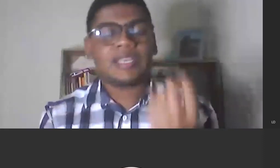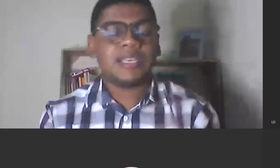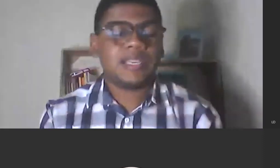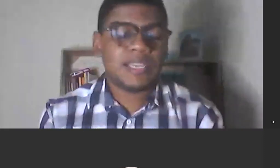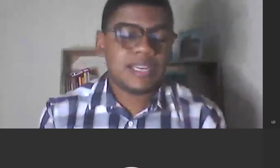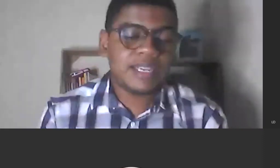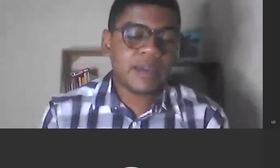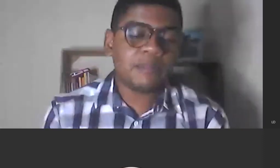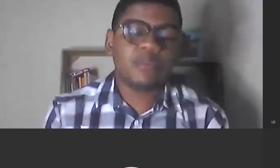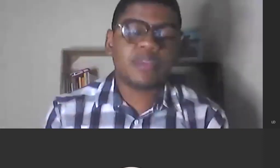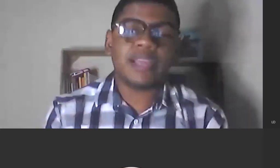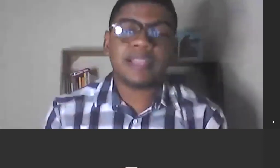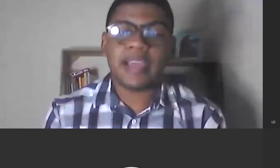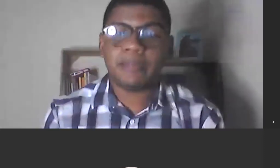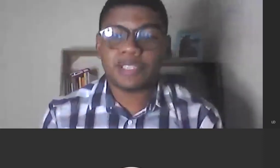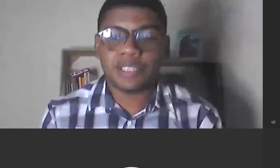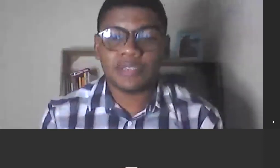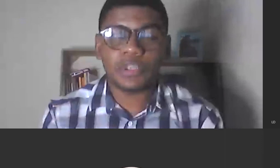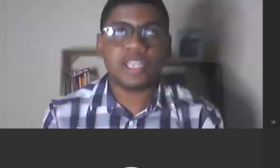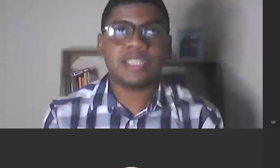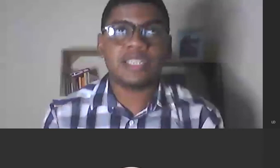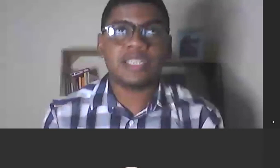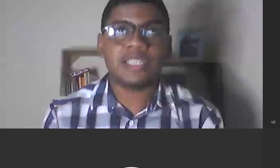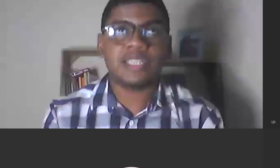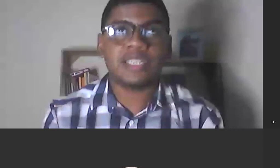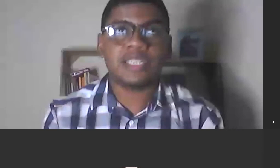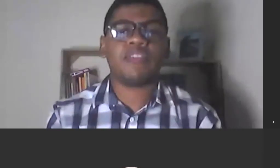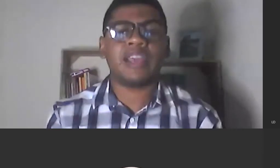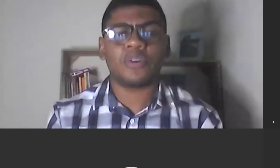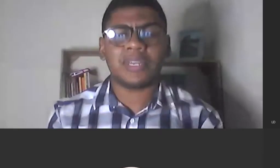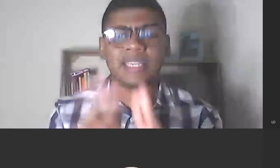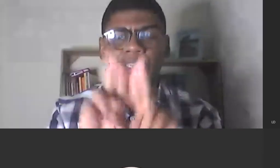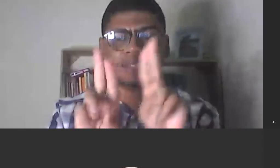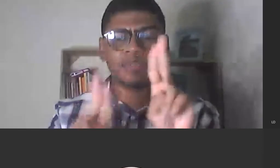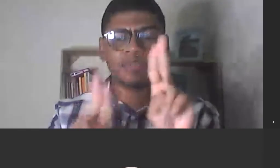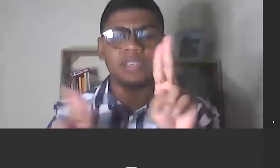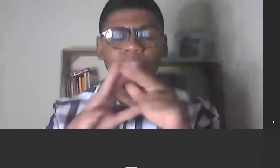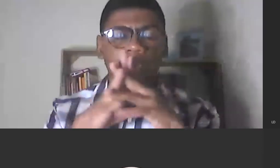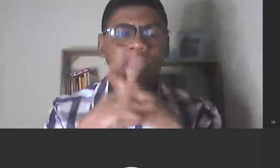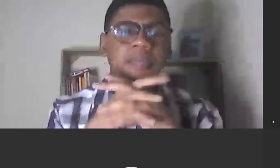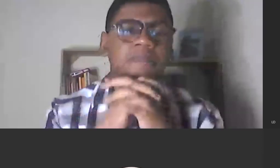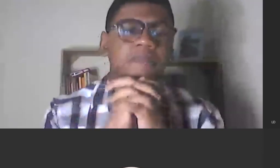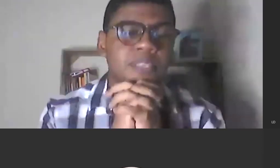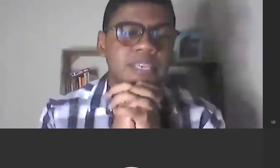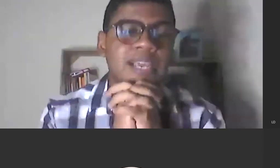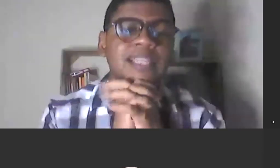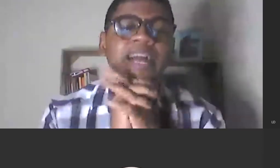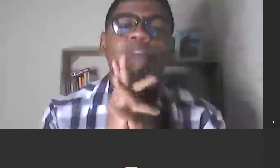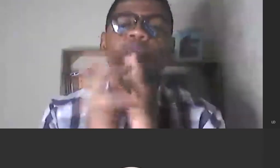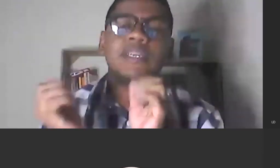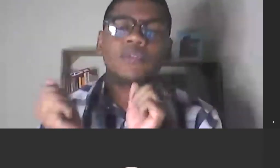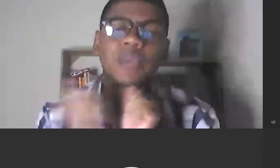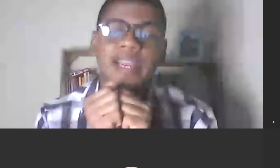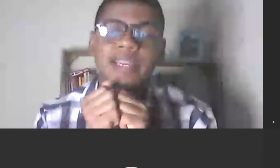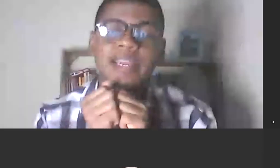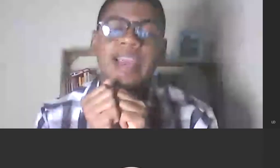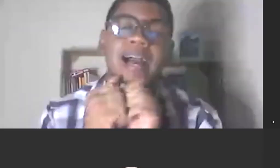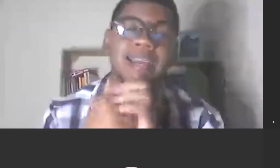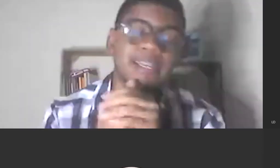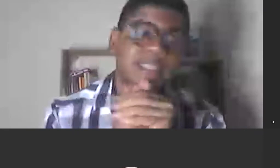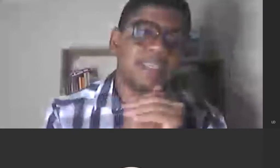Rafael. Ele é um amigo que é intérprete. Hoje ele está trabalhando na UFRJ, no Rio. E a que estava